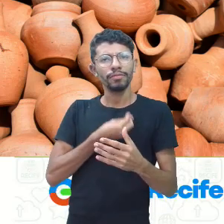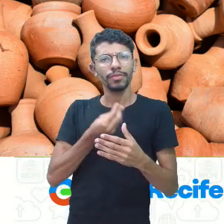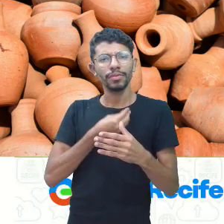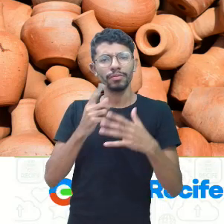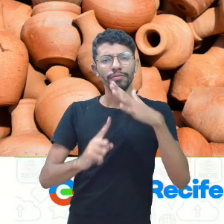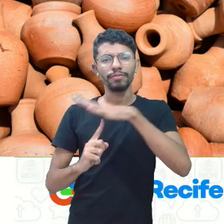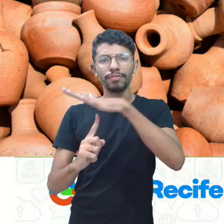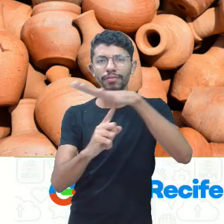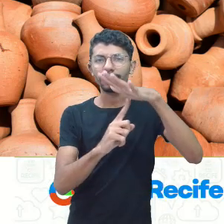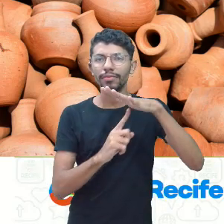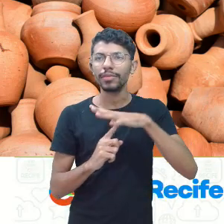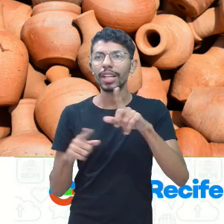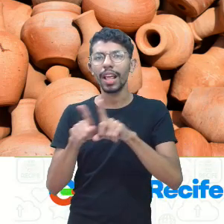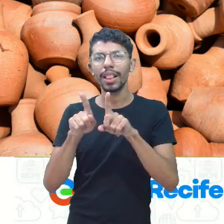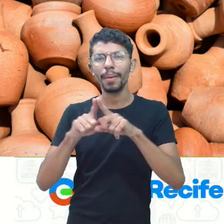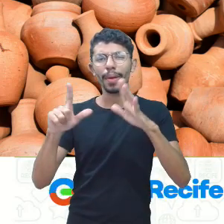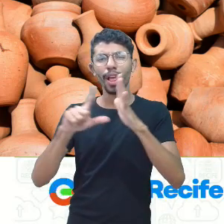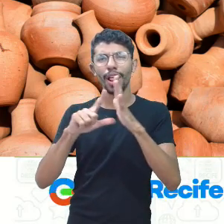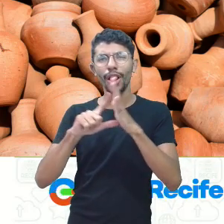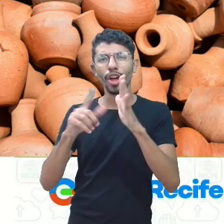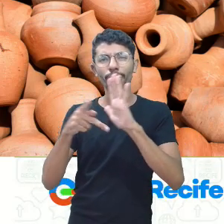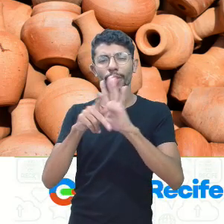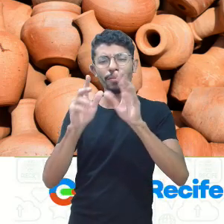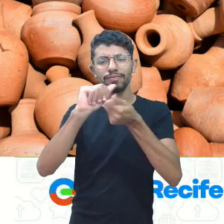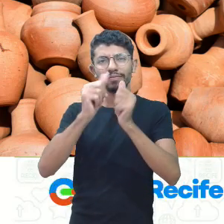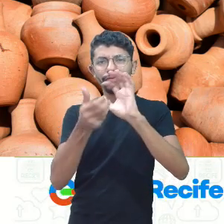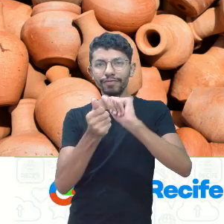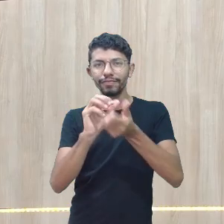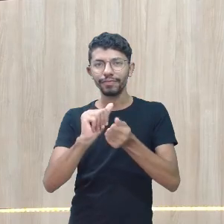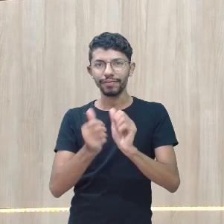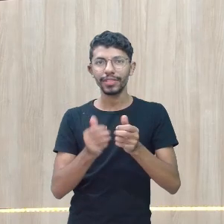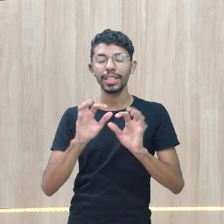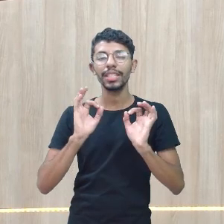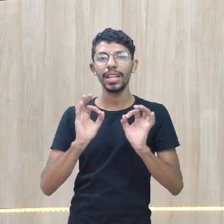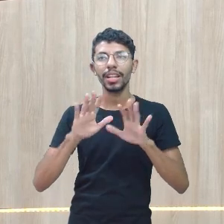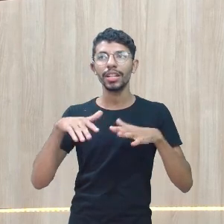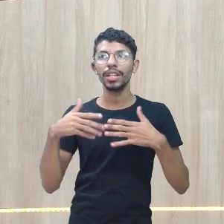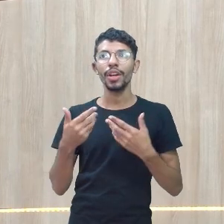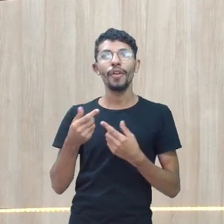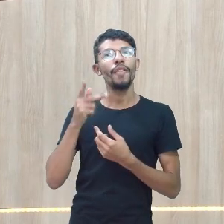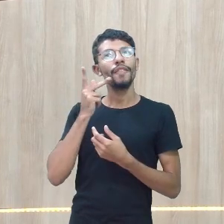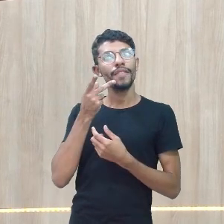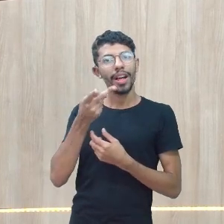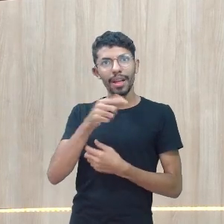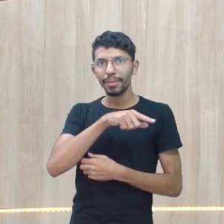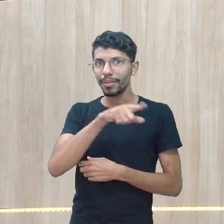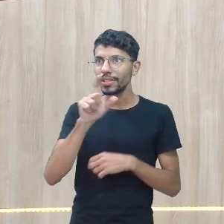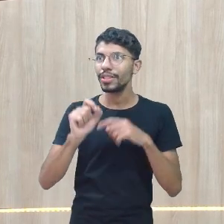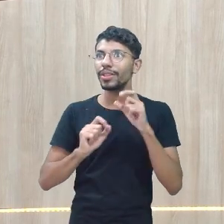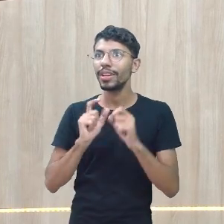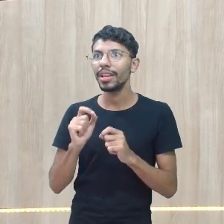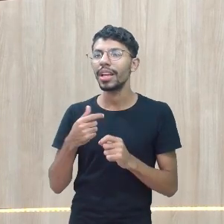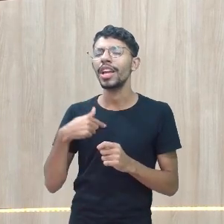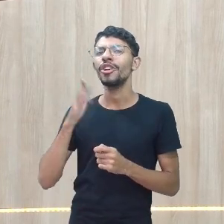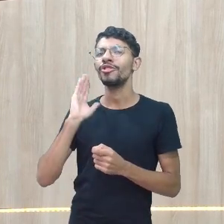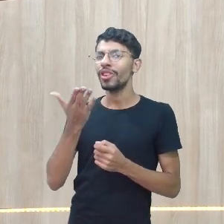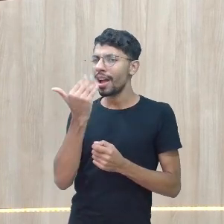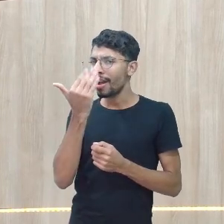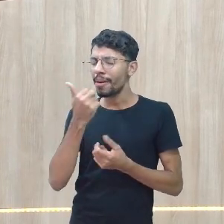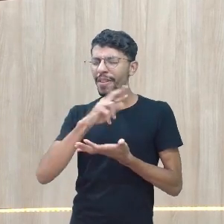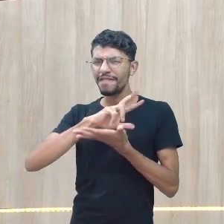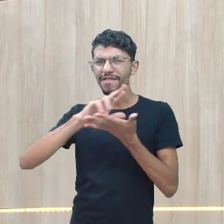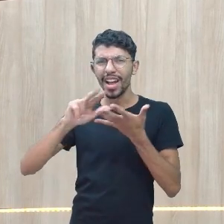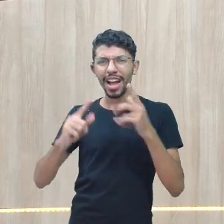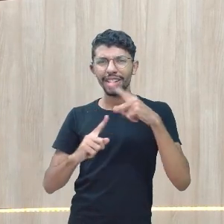presentes em lojas de artesanato. E eu vou contar para vocês, eu já comi bastante comidas saborosas